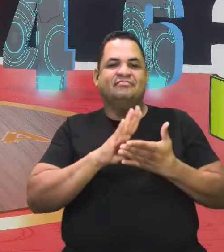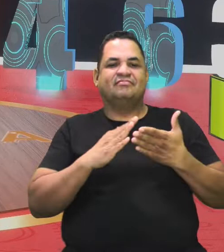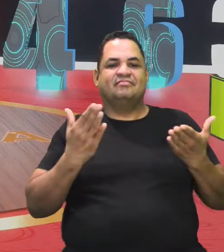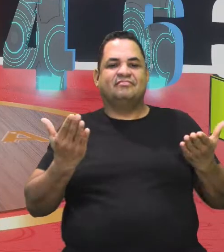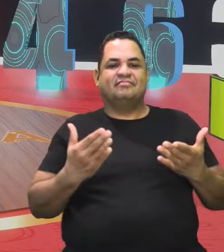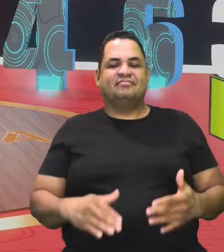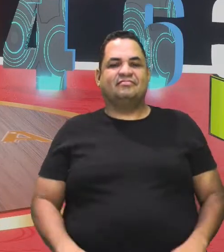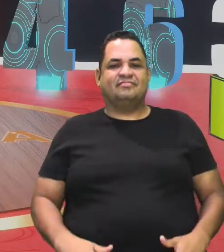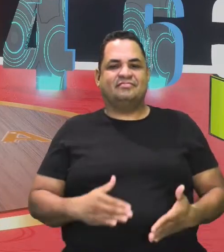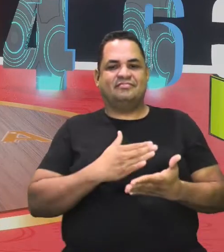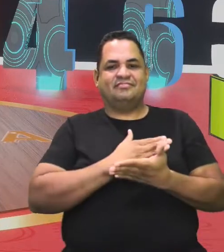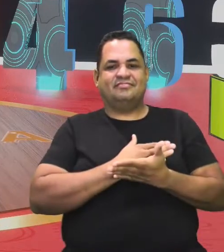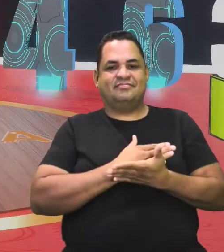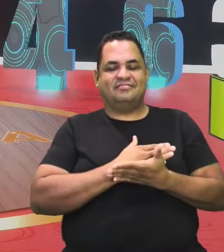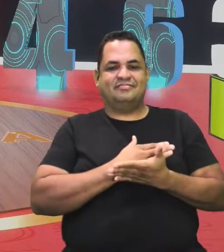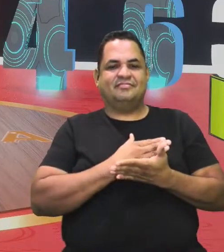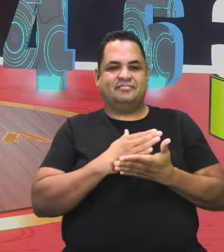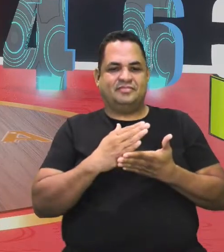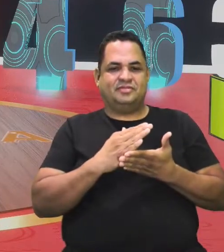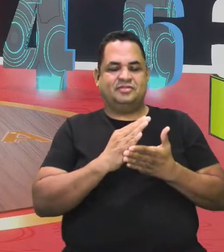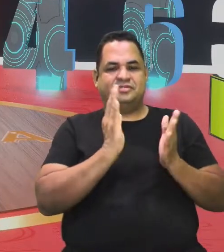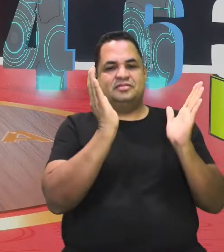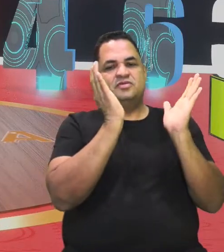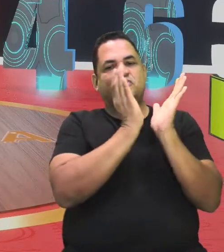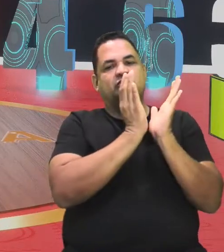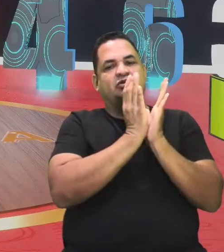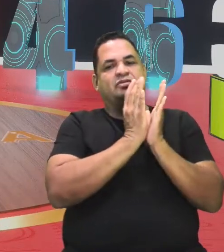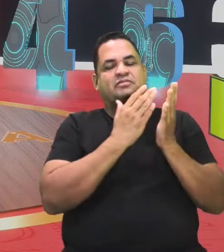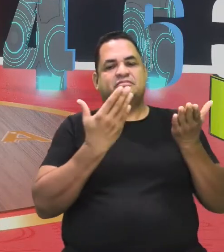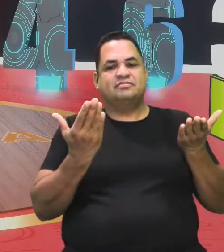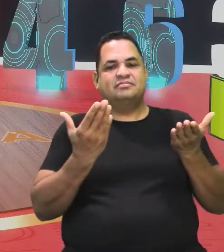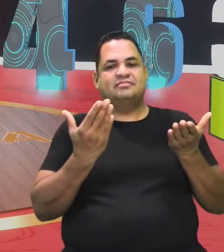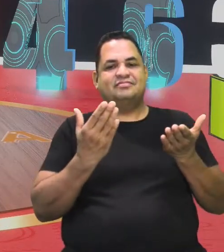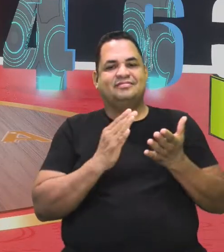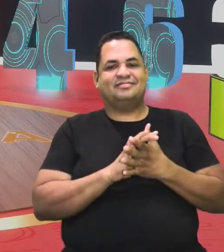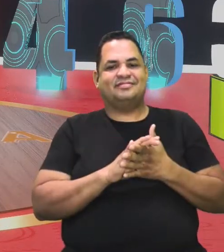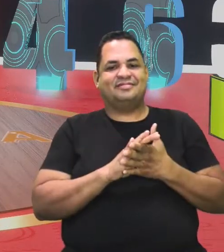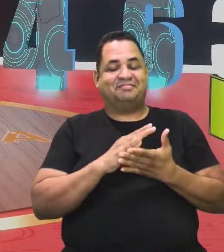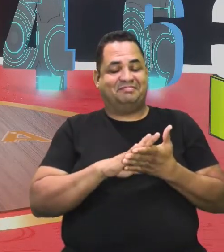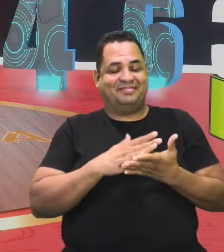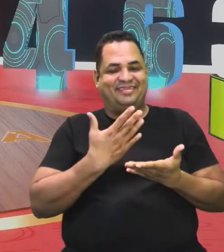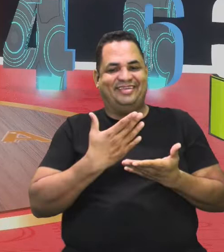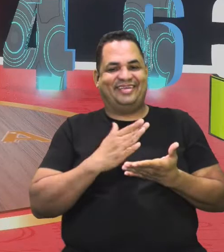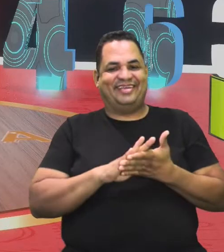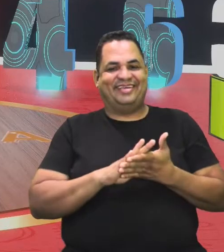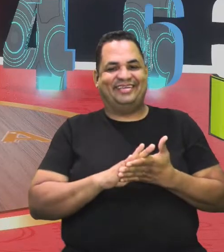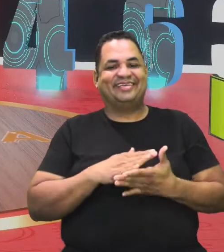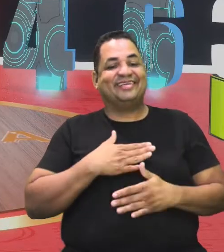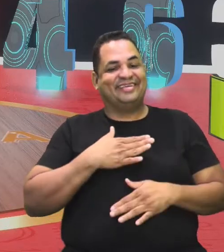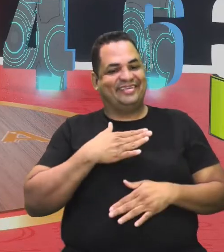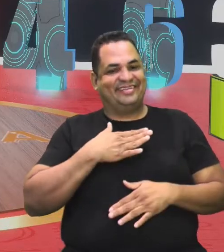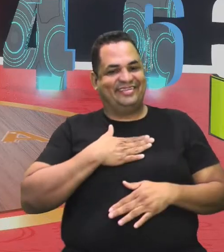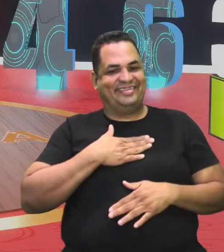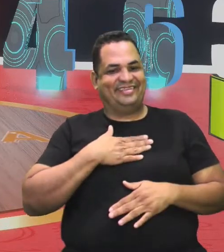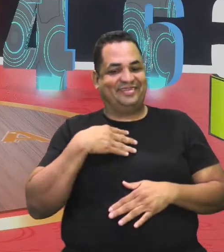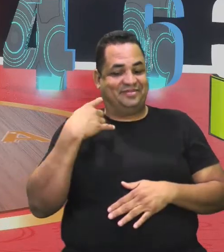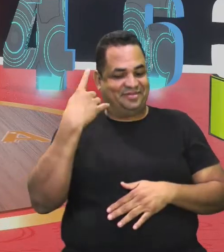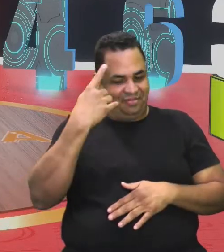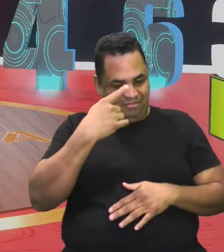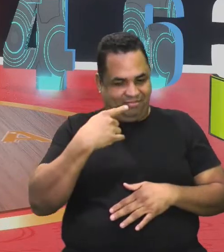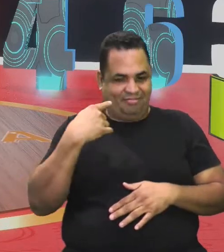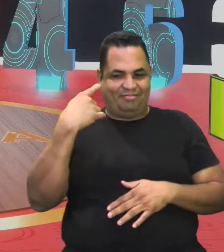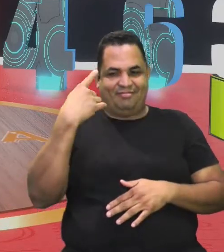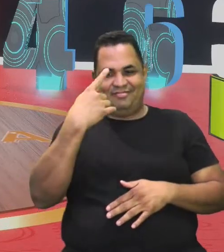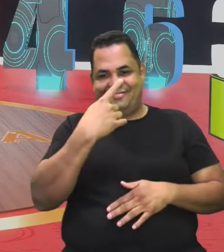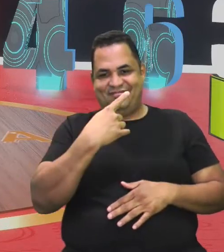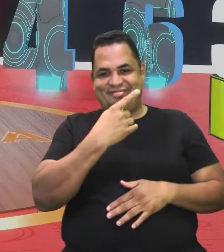E claro, início de uma nova unidade, né? Eu só não sei o seguinte, se minha cabeça vai aguentar esse negócio de... né? Essa